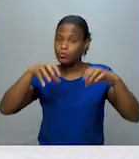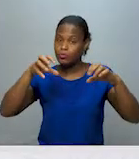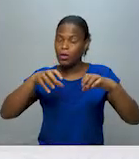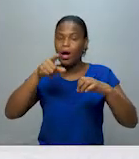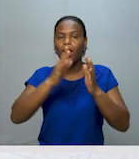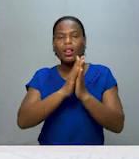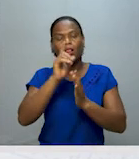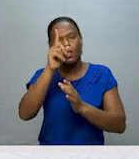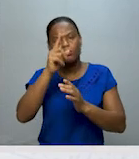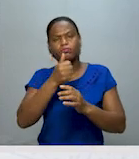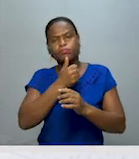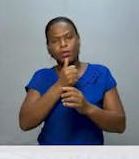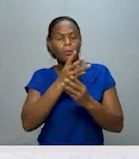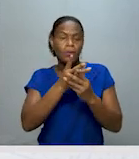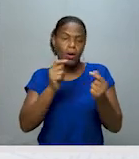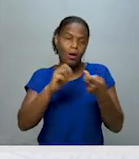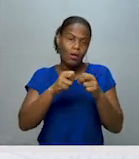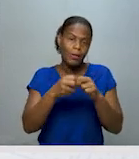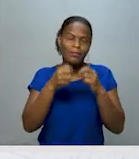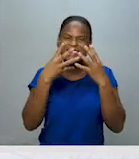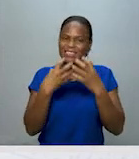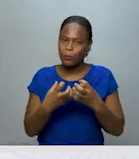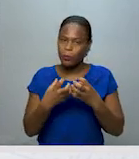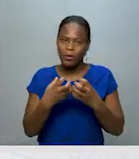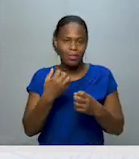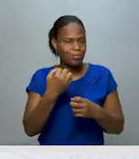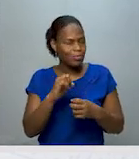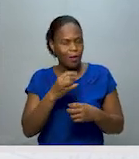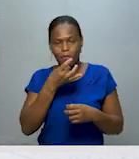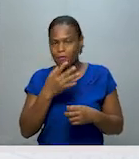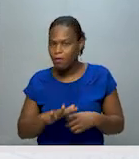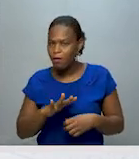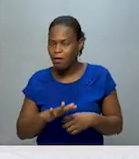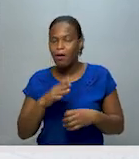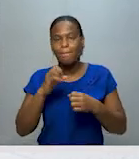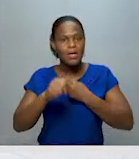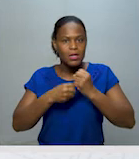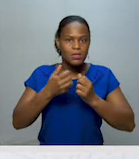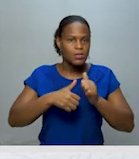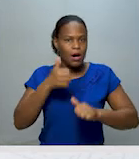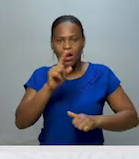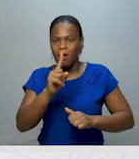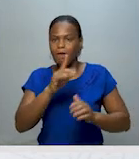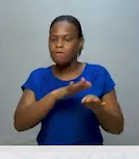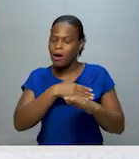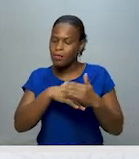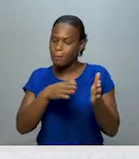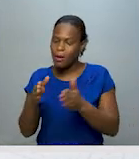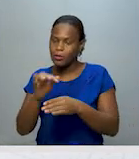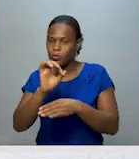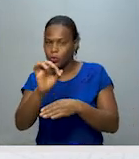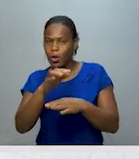dilúvio. É Deus quem resolve os problemas da seca. Não se deixe vencer pelo medo. Faça a sua